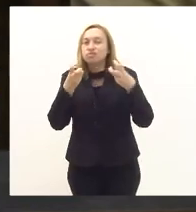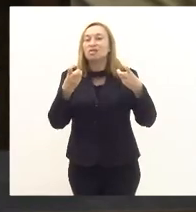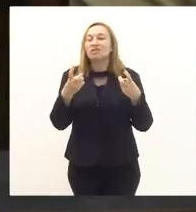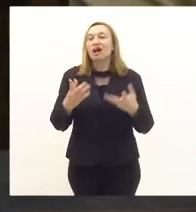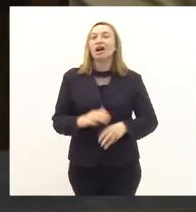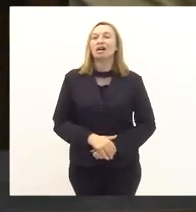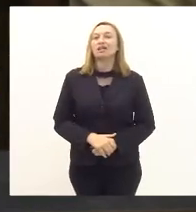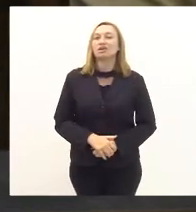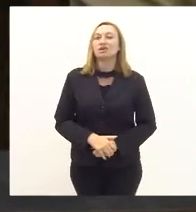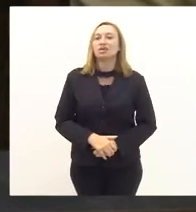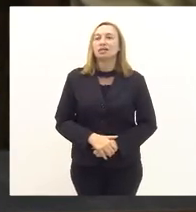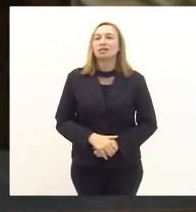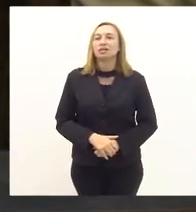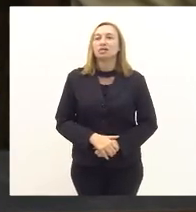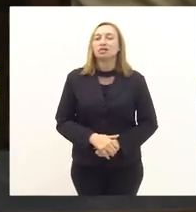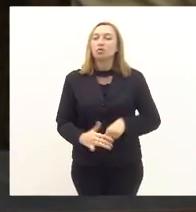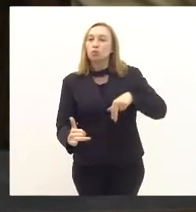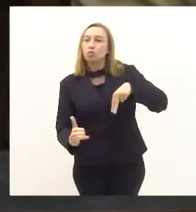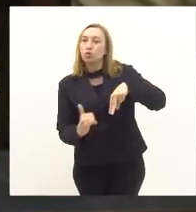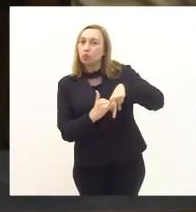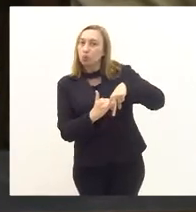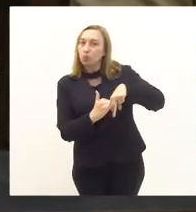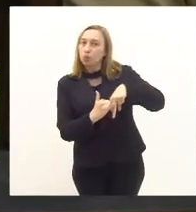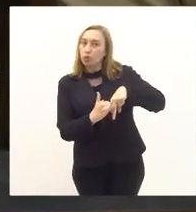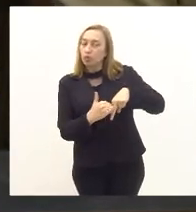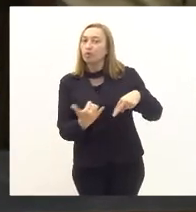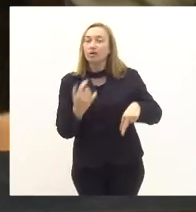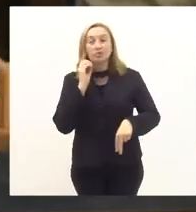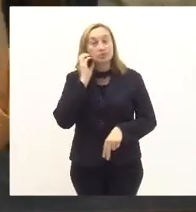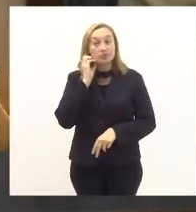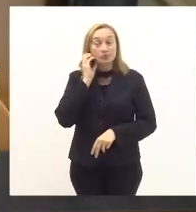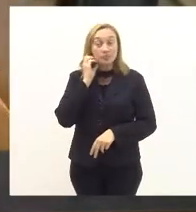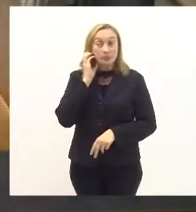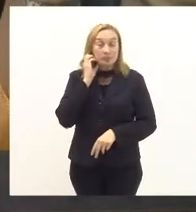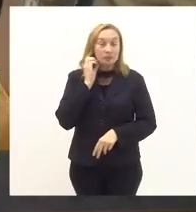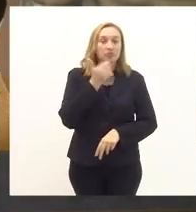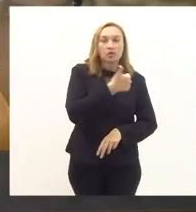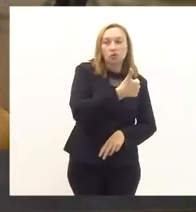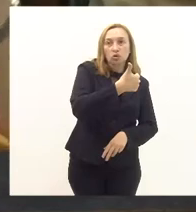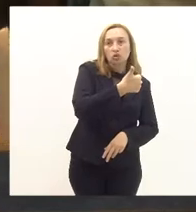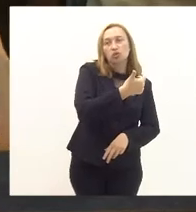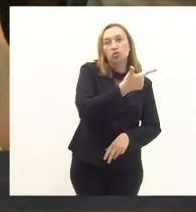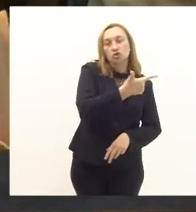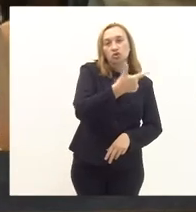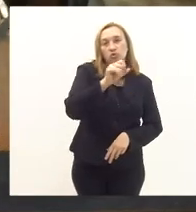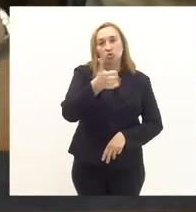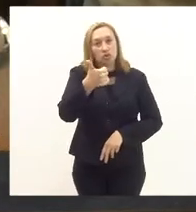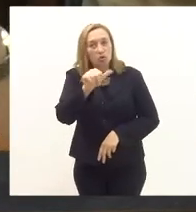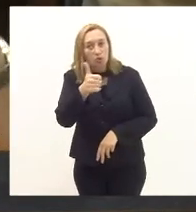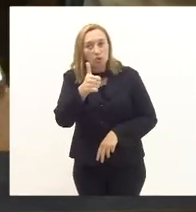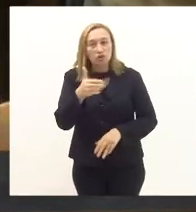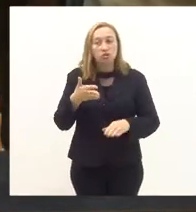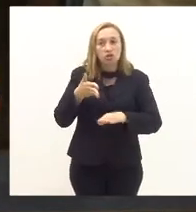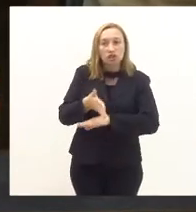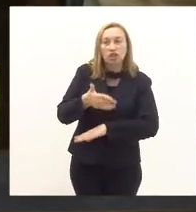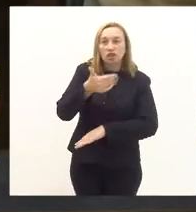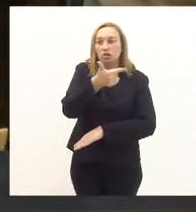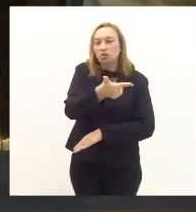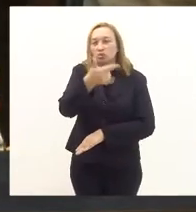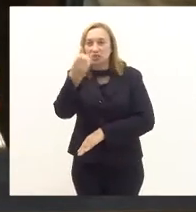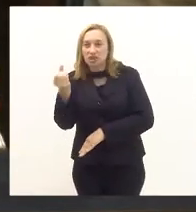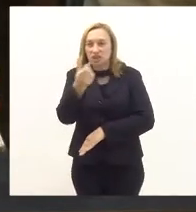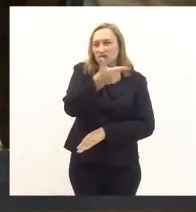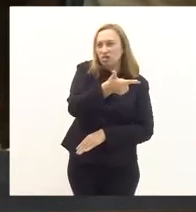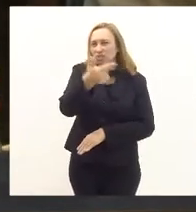que a curva do atendimento de 2011, né? E aí, quando a gente chega em